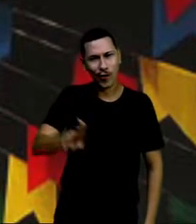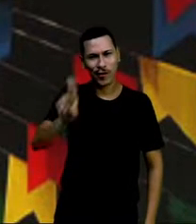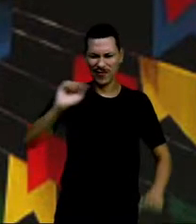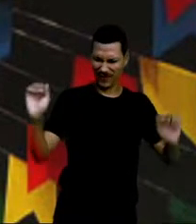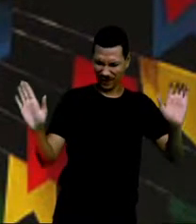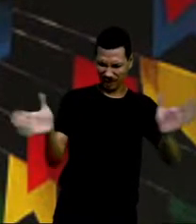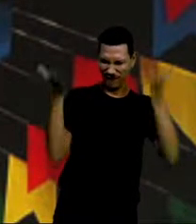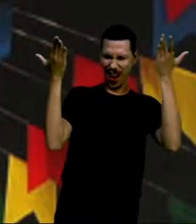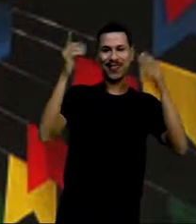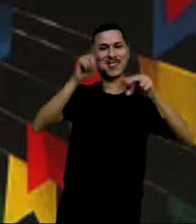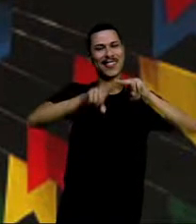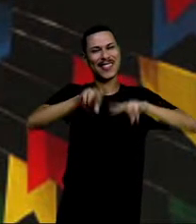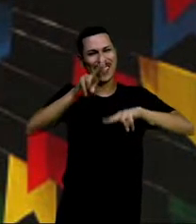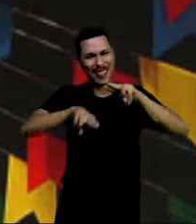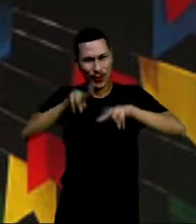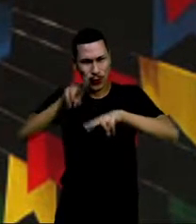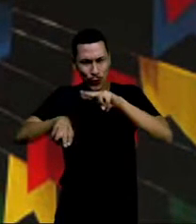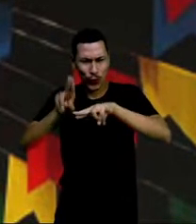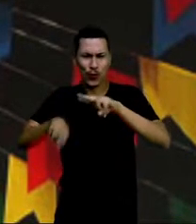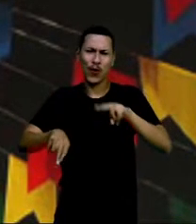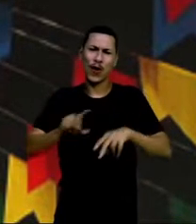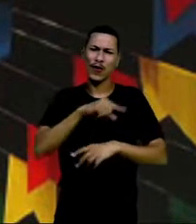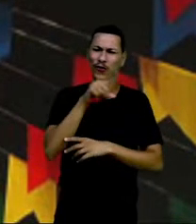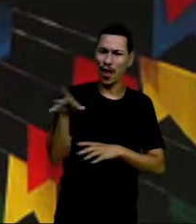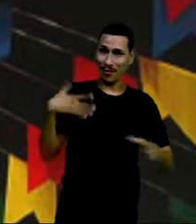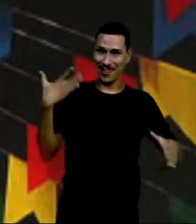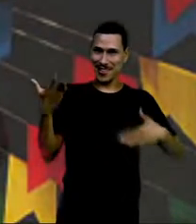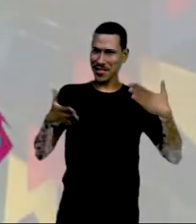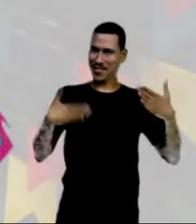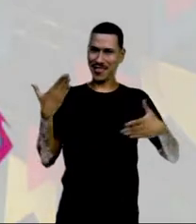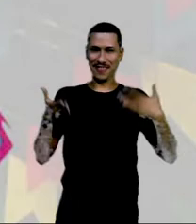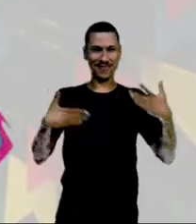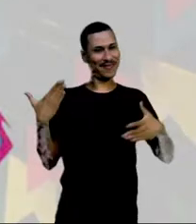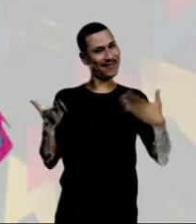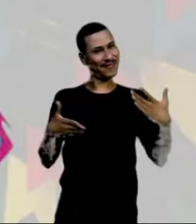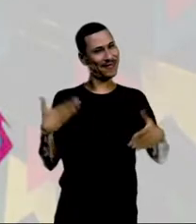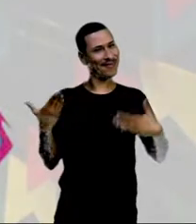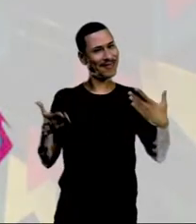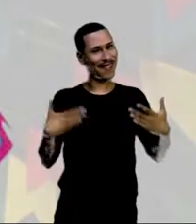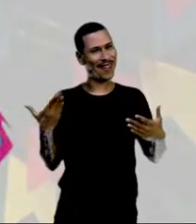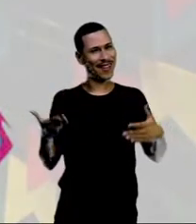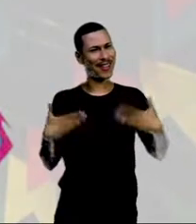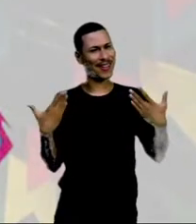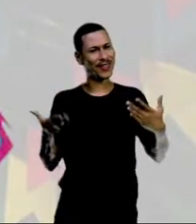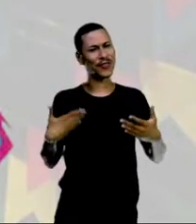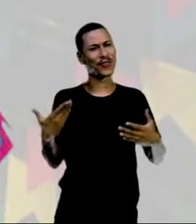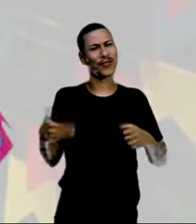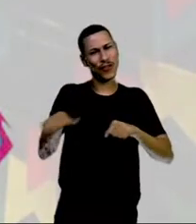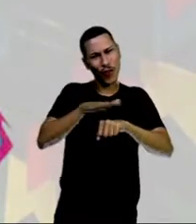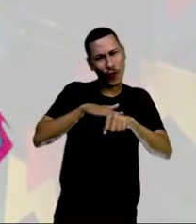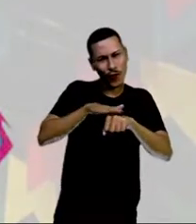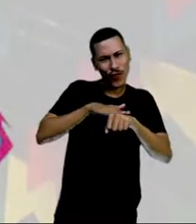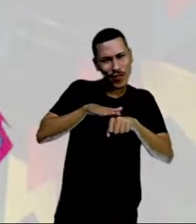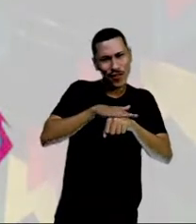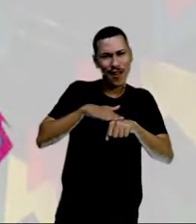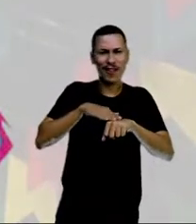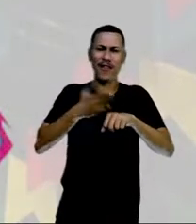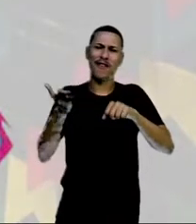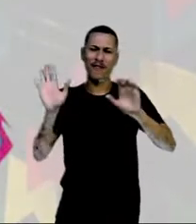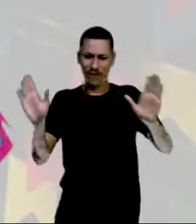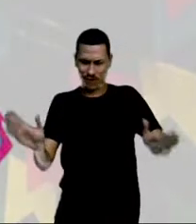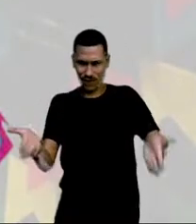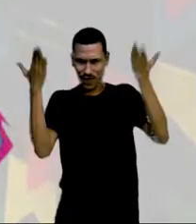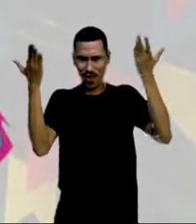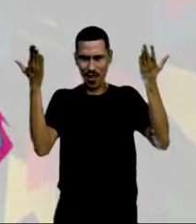festa maravilhosa de São João, todo mundo animado, e falar da festa da Tia Alice